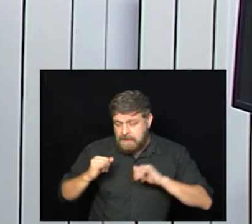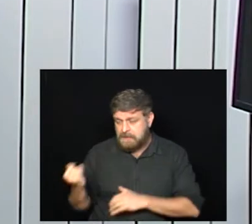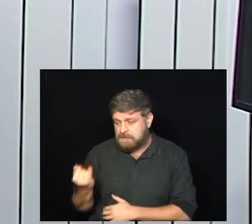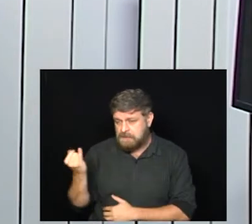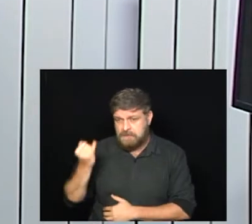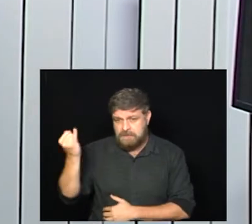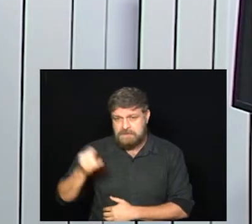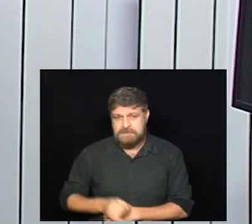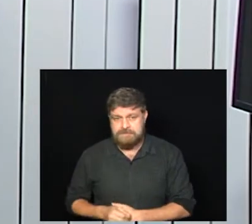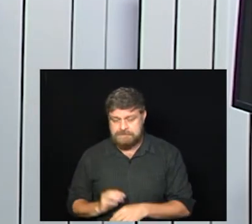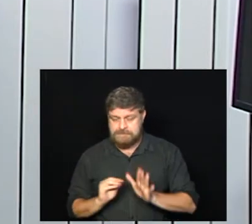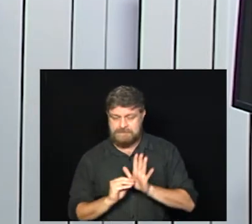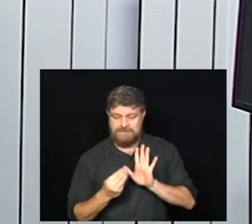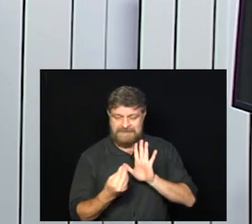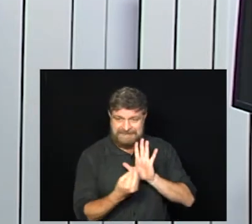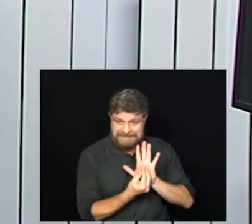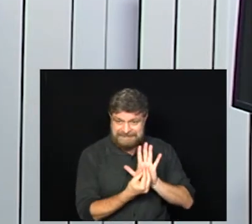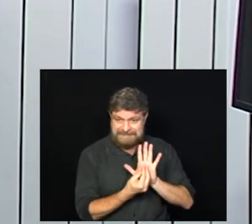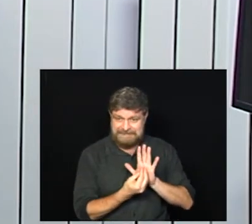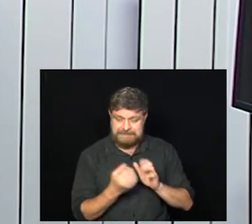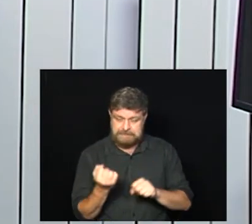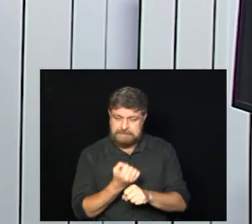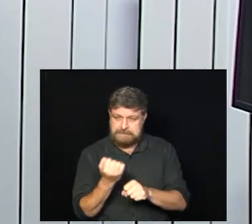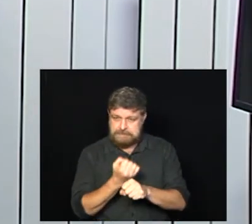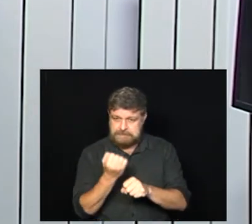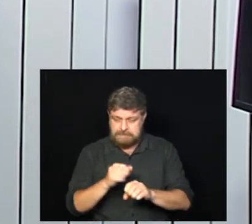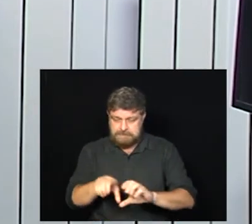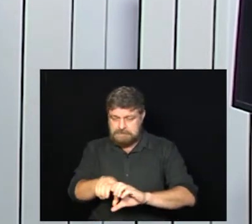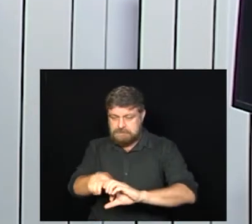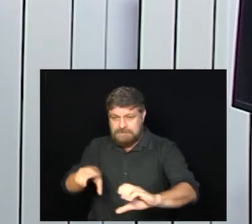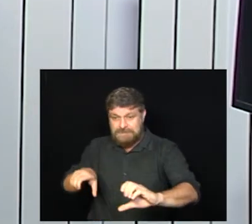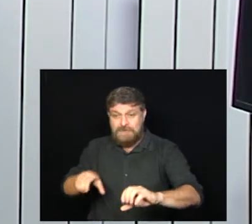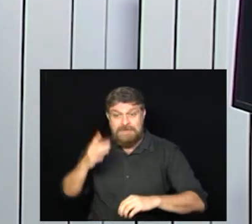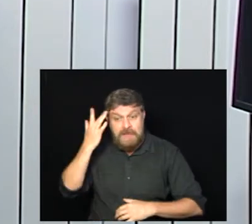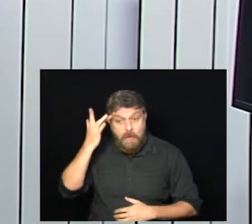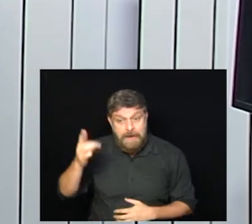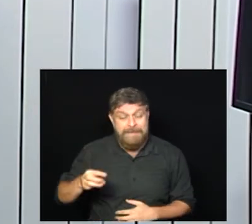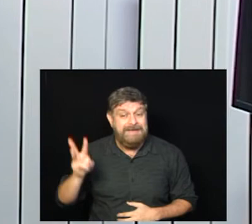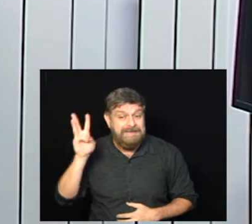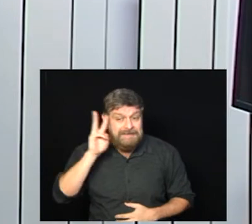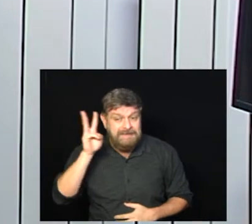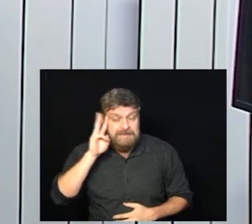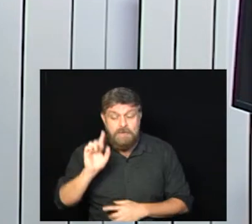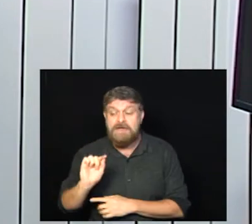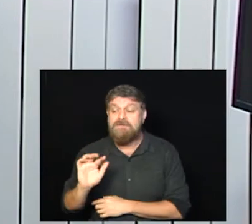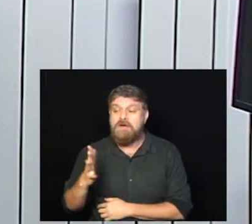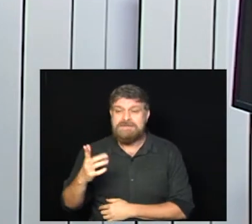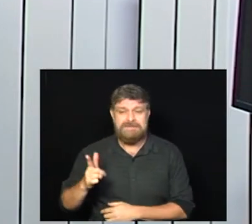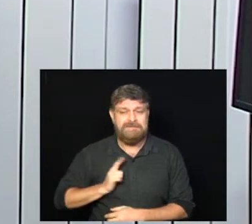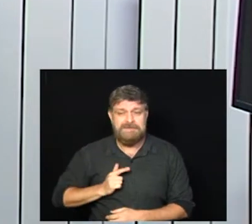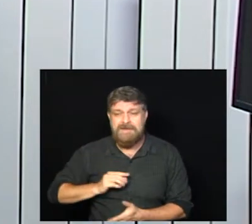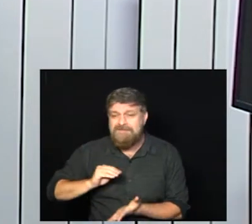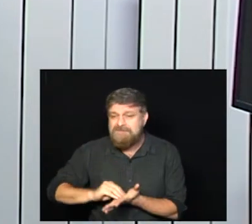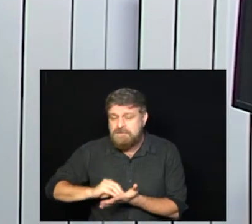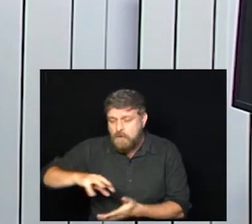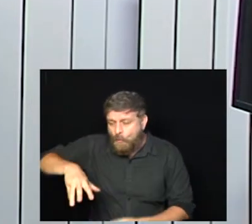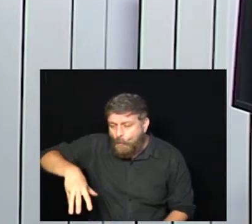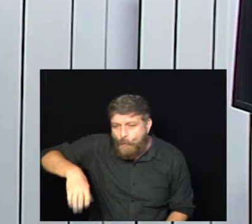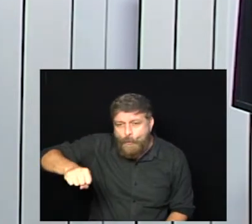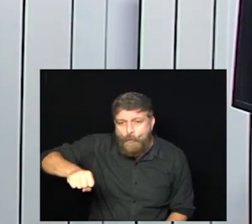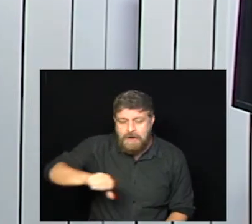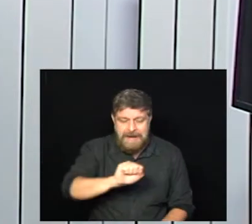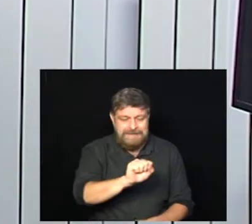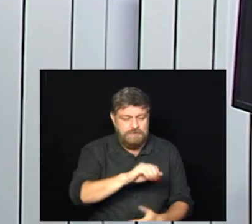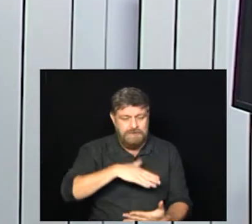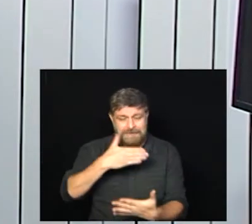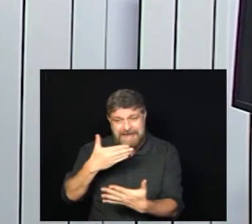hein? A Sanasa vai realizar obras na rede e por isso amanhã, terça-feira, vão ficar sem água das 8 horas